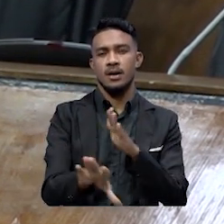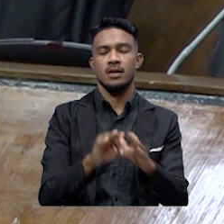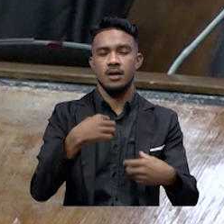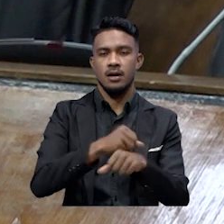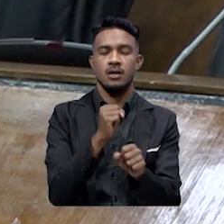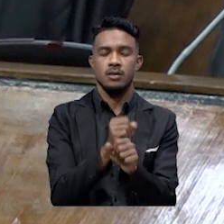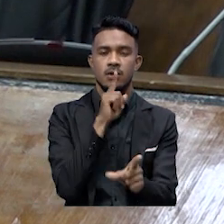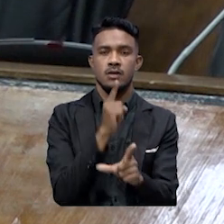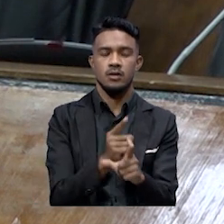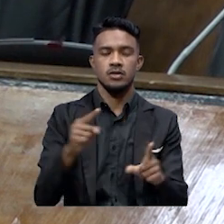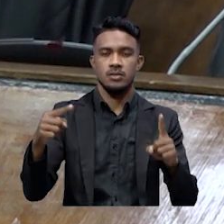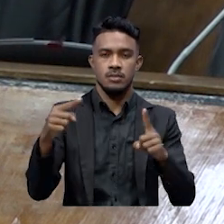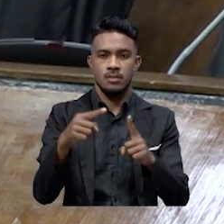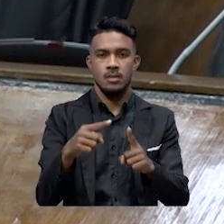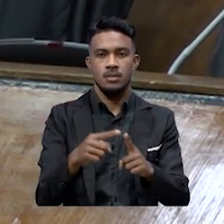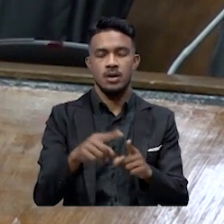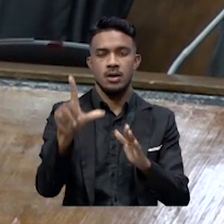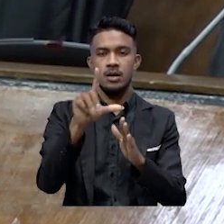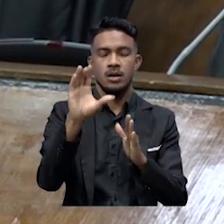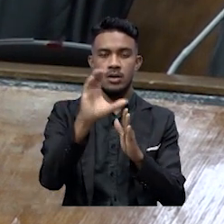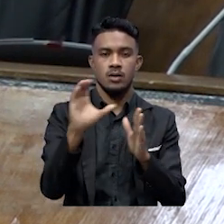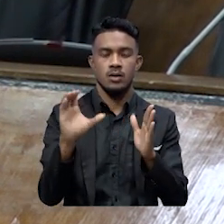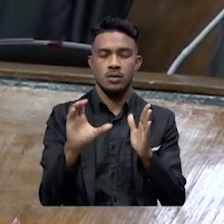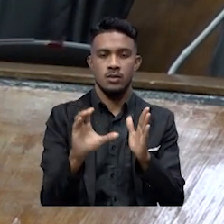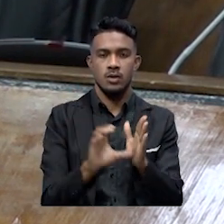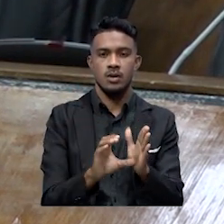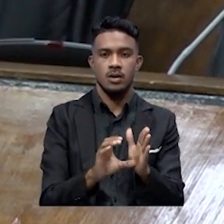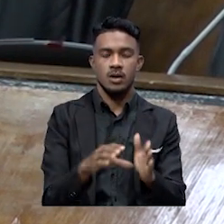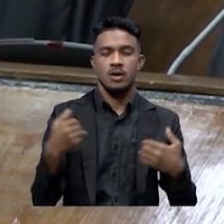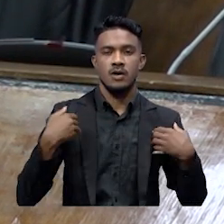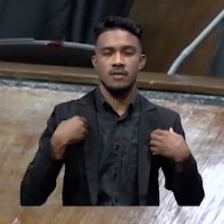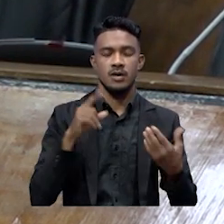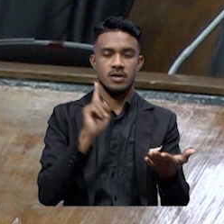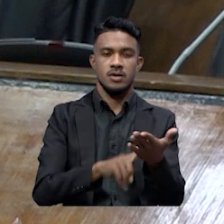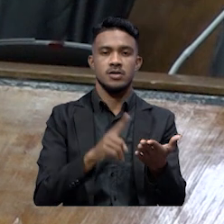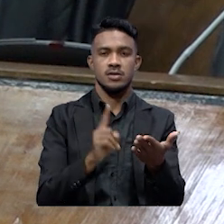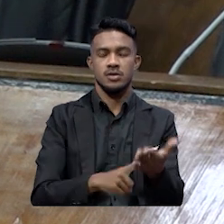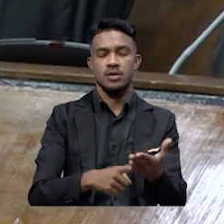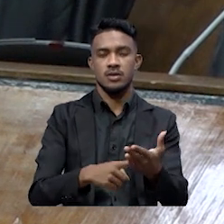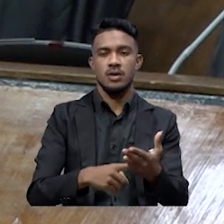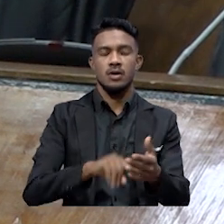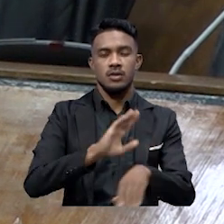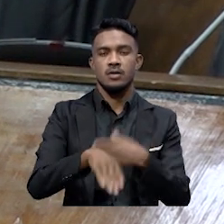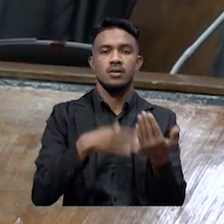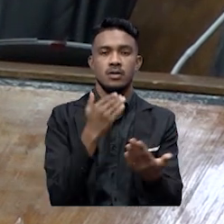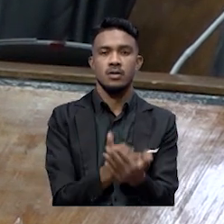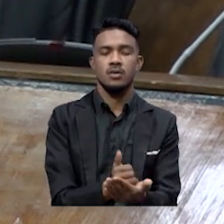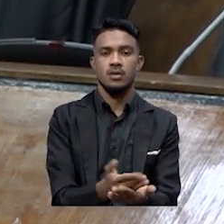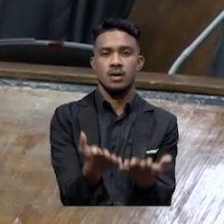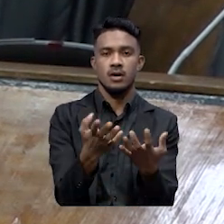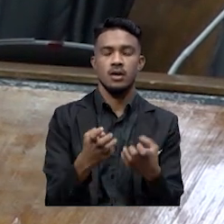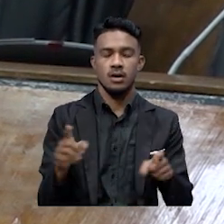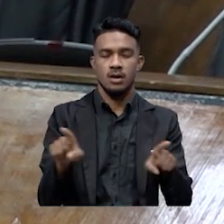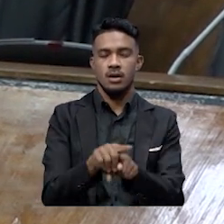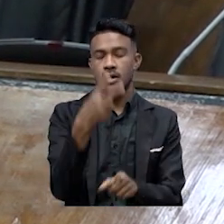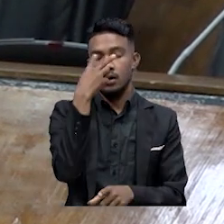clara, baseia no Código Penal Timor-Leste, e a discussão de lá, a instituição Hirak não aceita, a instituição Sira não recata,